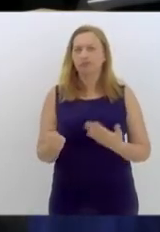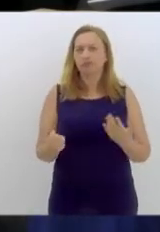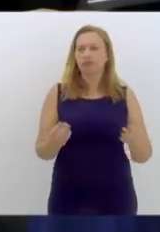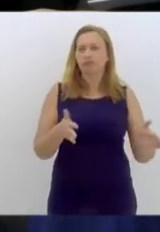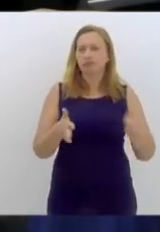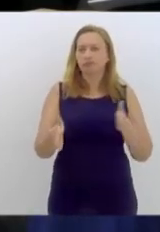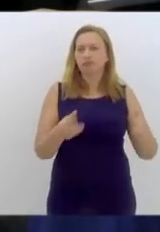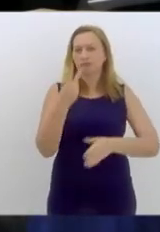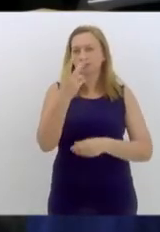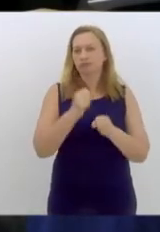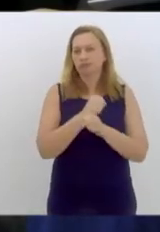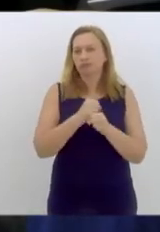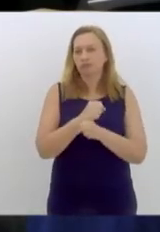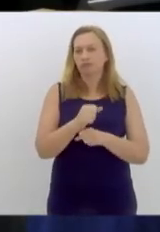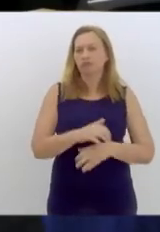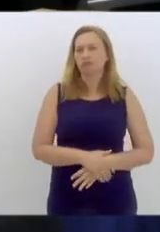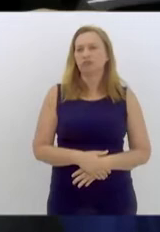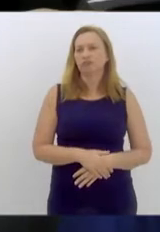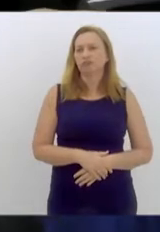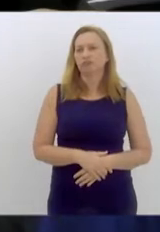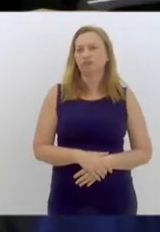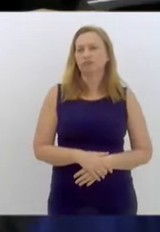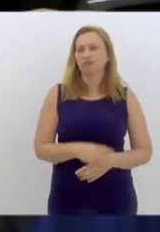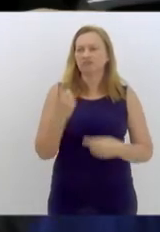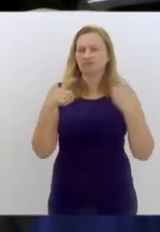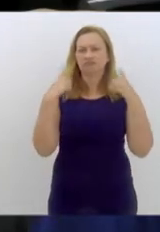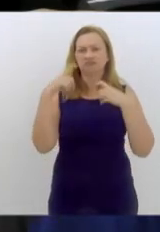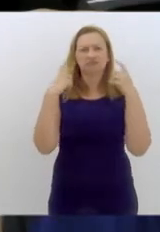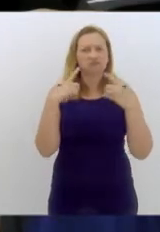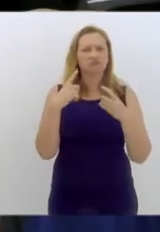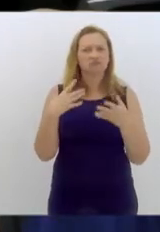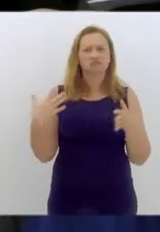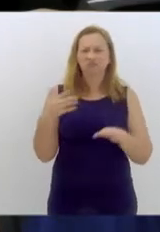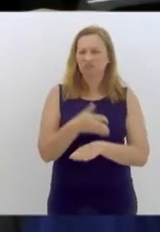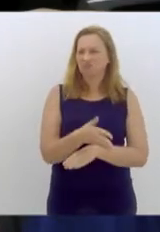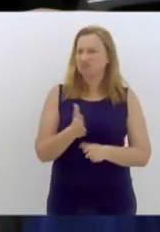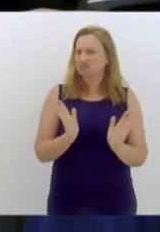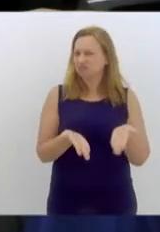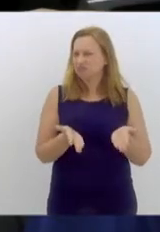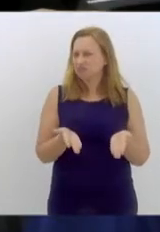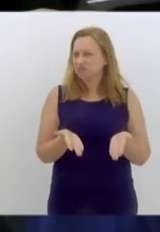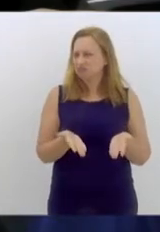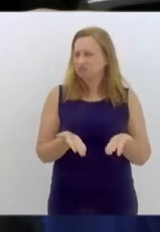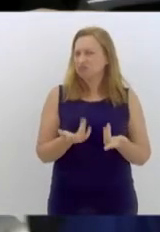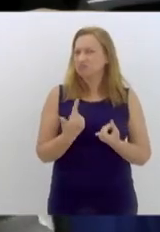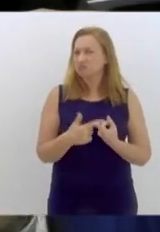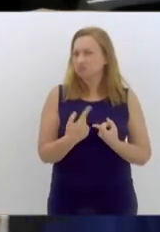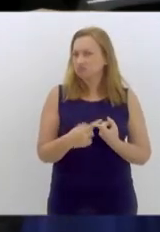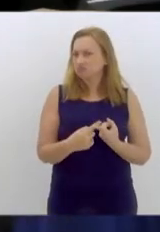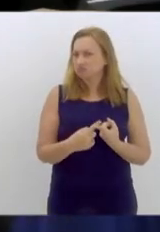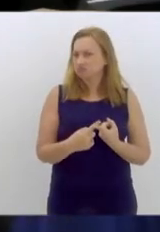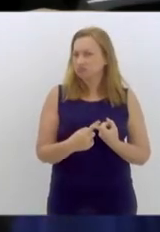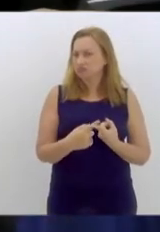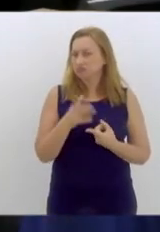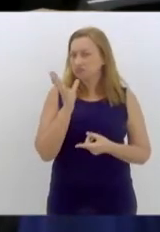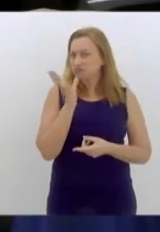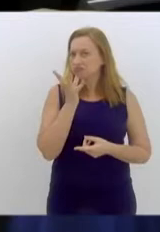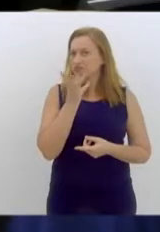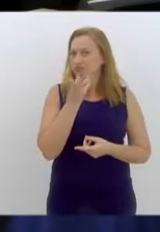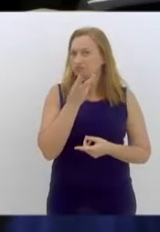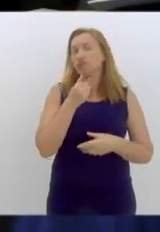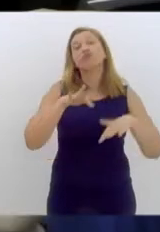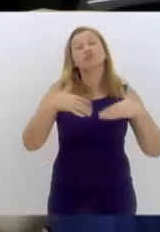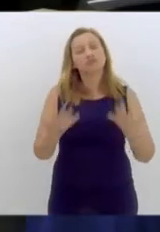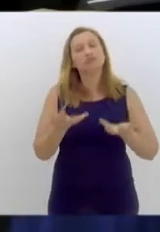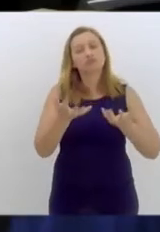de tempo de 2 anos? Não é? Não é possível que essa preocupação tenha chegado agora, não é? Porque ela é, ainda que válida, tardia, não é? Então,